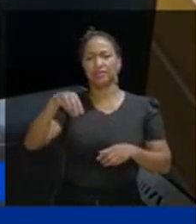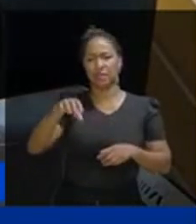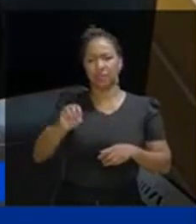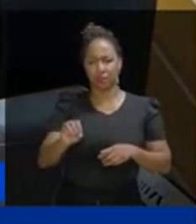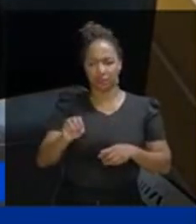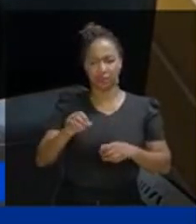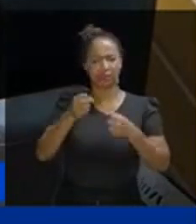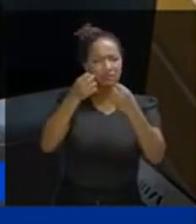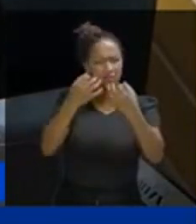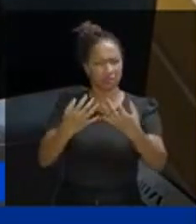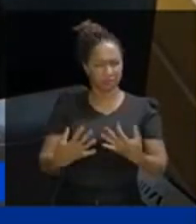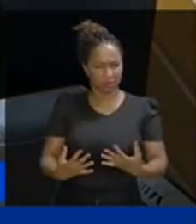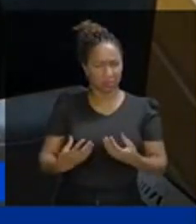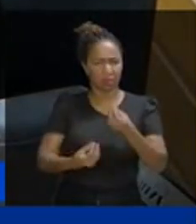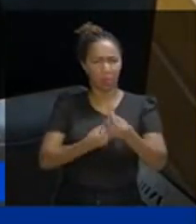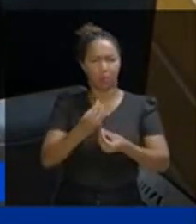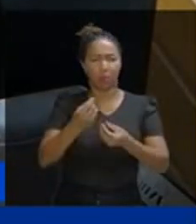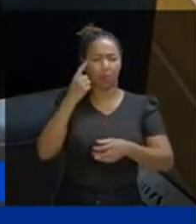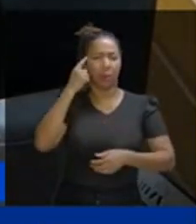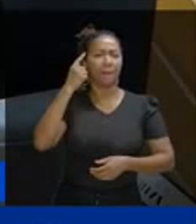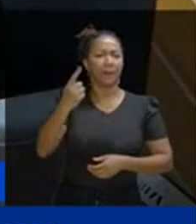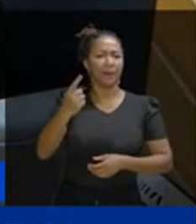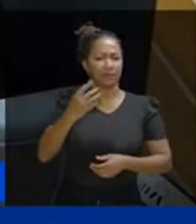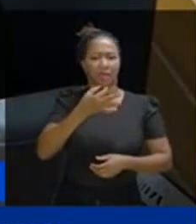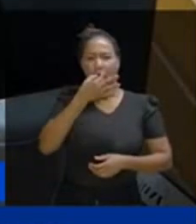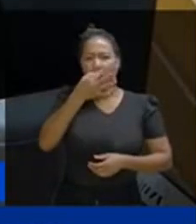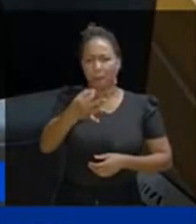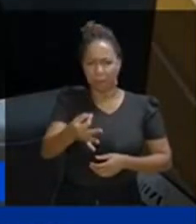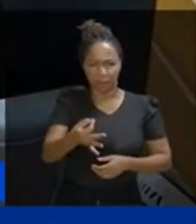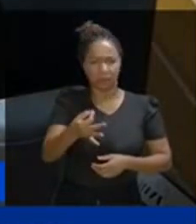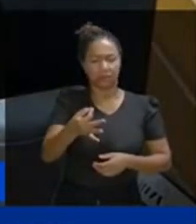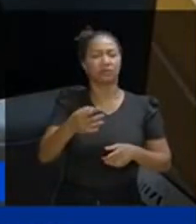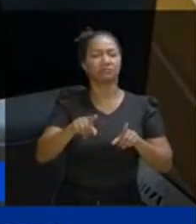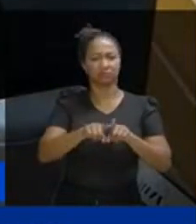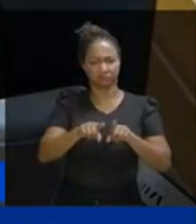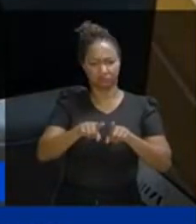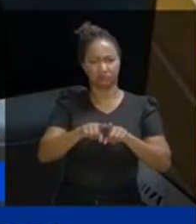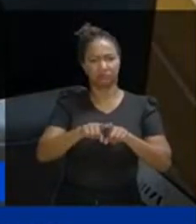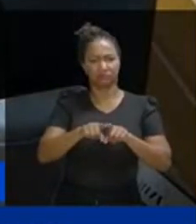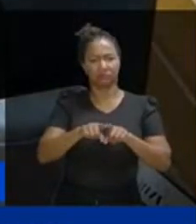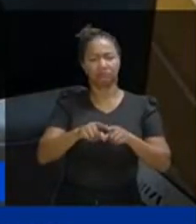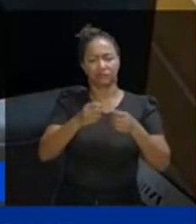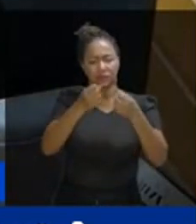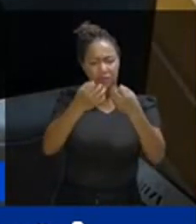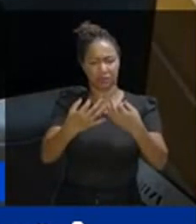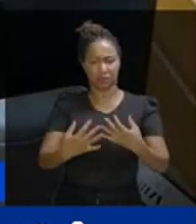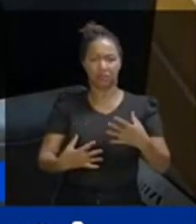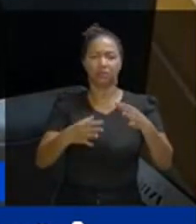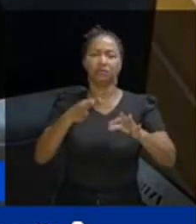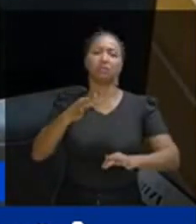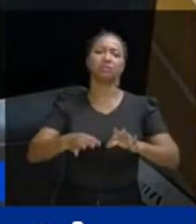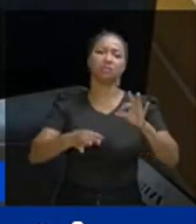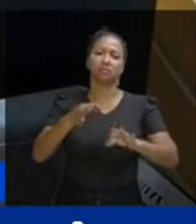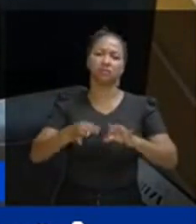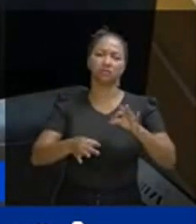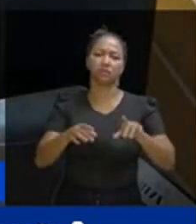a exata maneira de pensar e meu juízo de valor a respeito dos fatos que estamos julgando. De modo que também